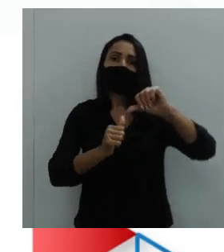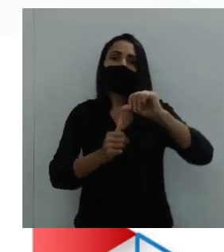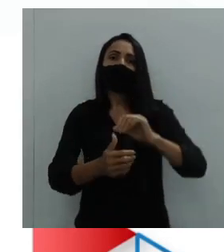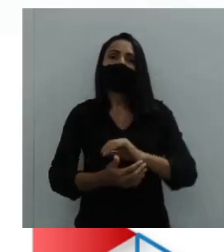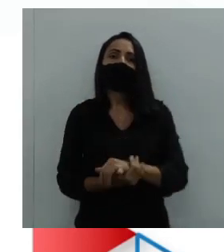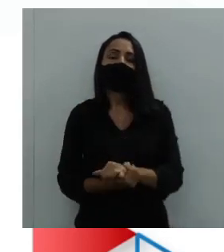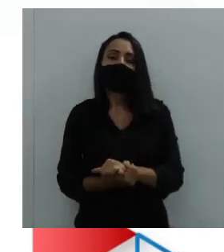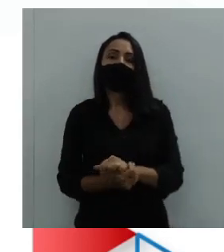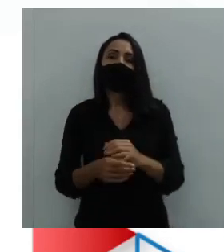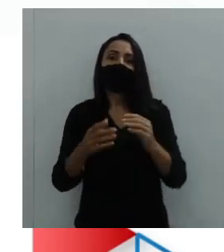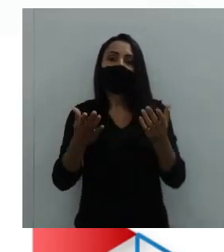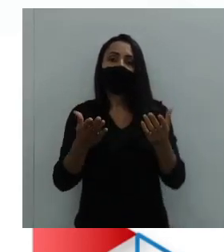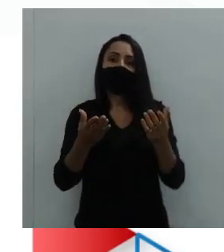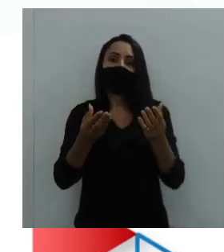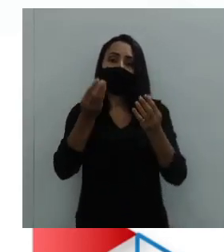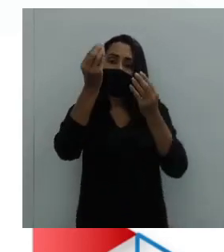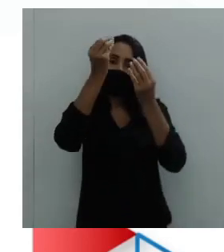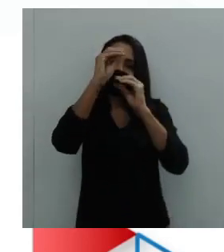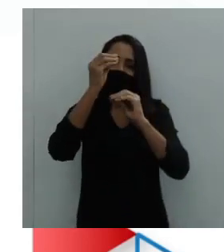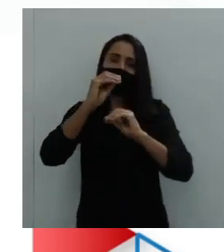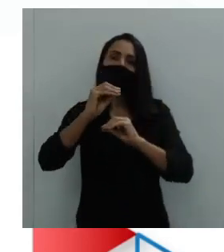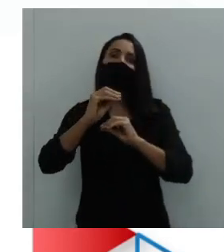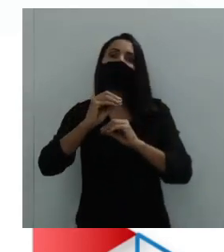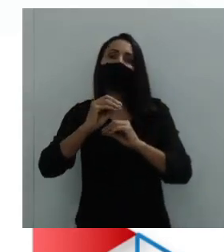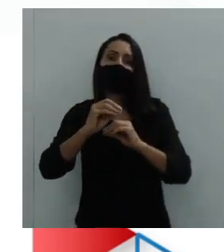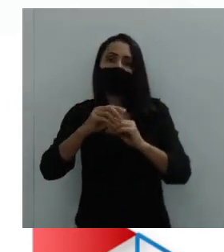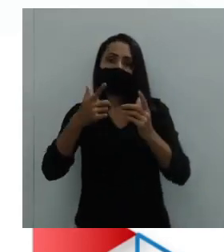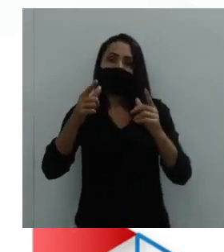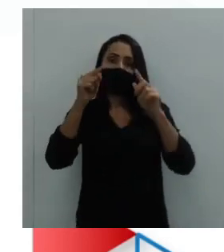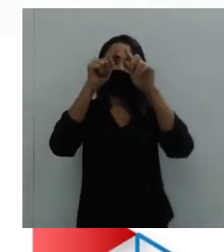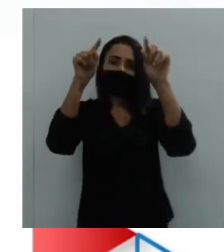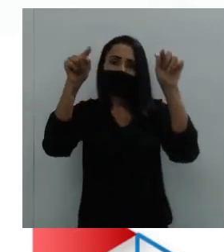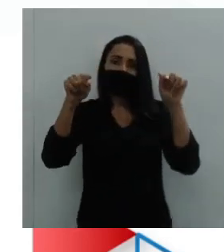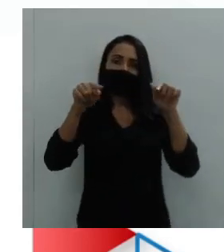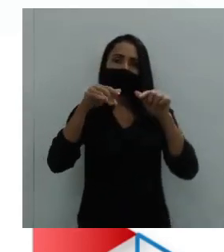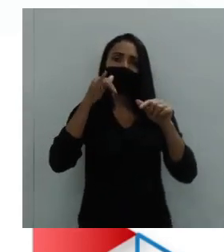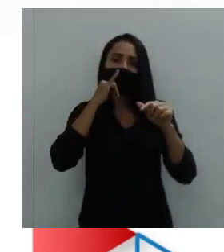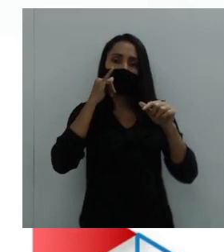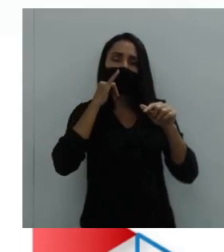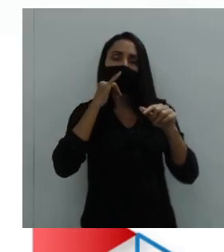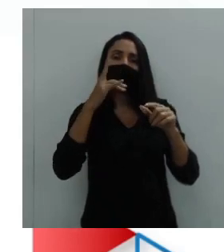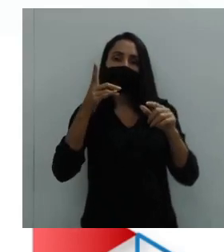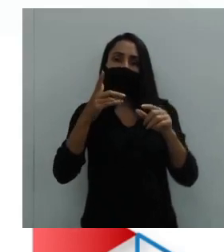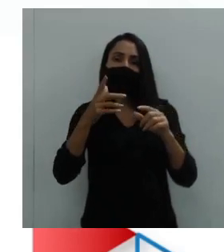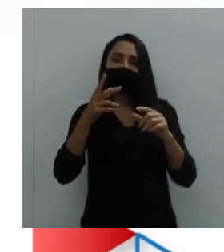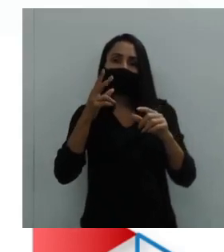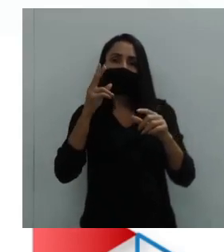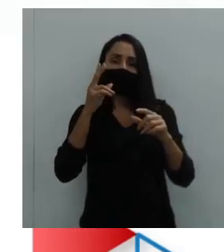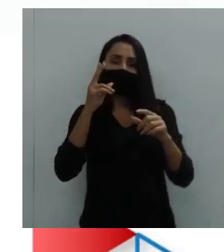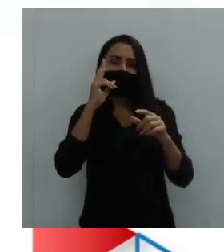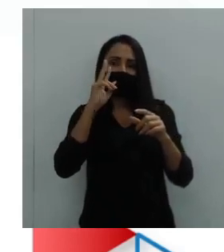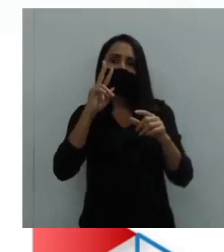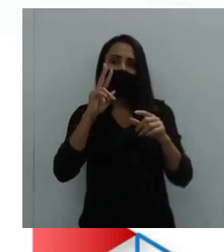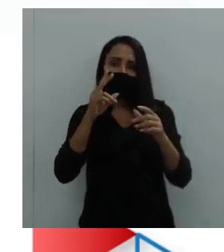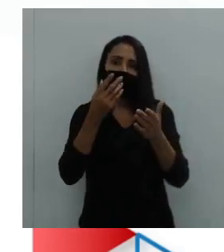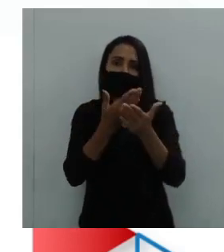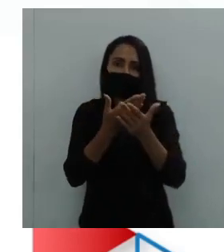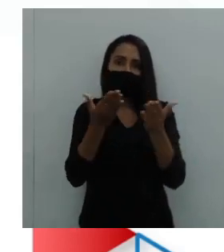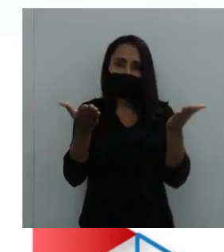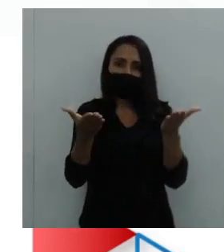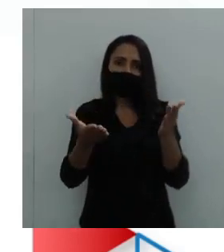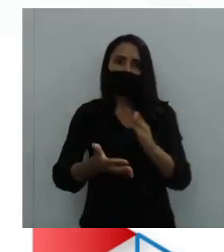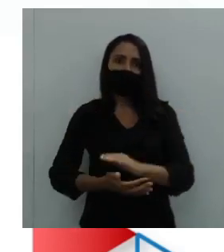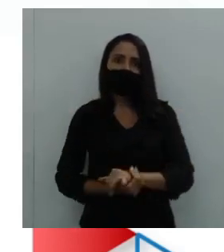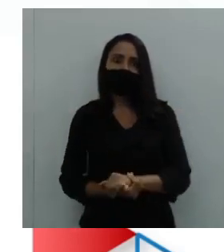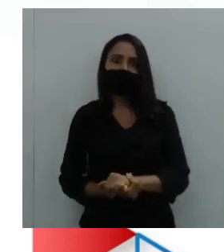transformar essa forma aí em outros quadrantes que a gente vai dar uma olhada agora em geometria analítica para entender um pouquinho melhor, tá